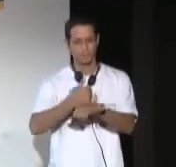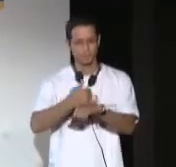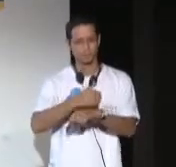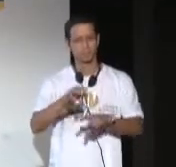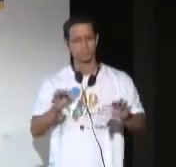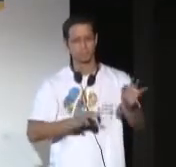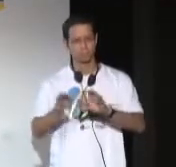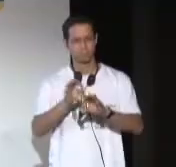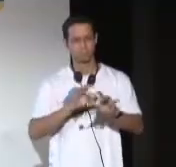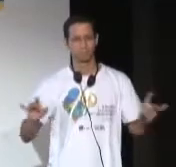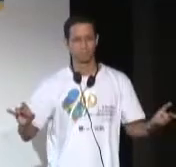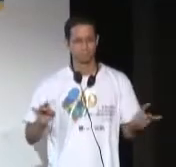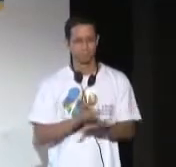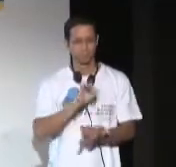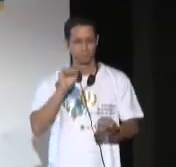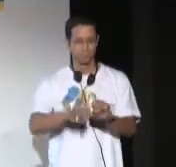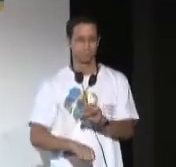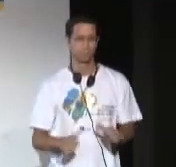vai sair